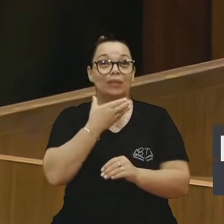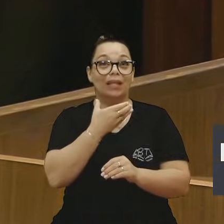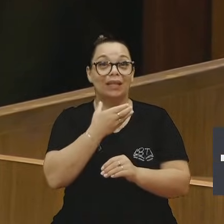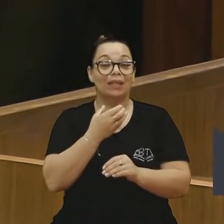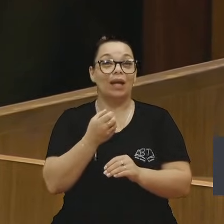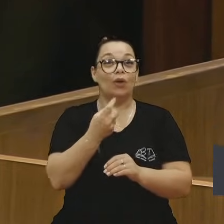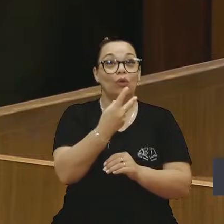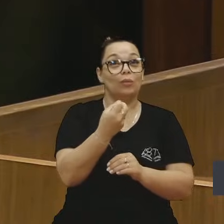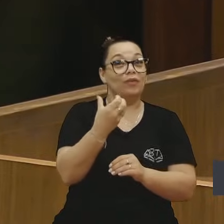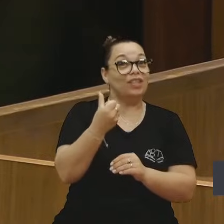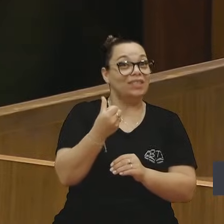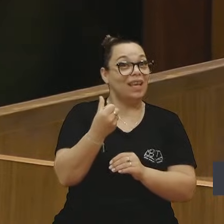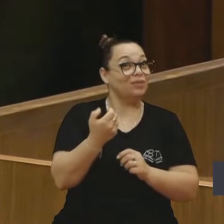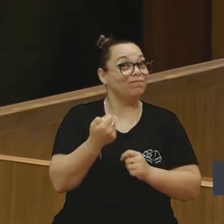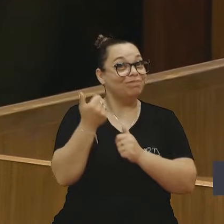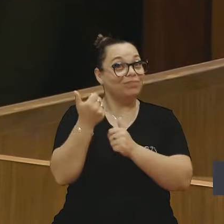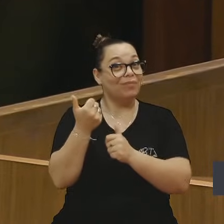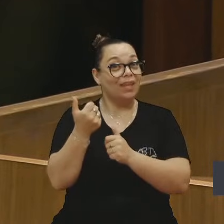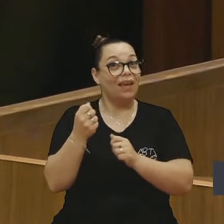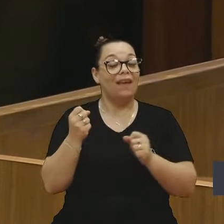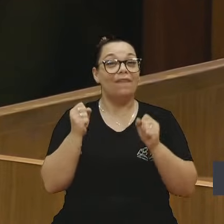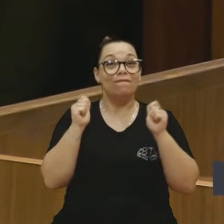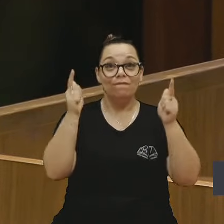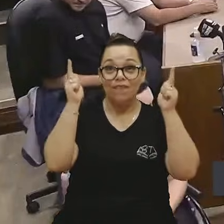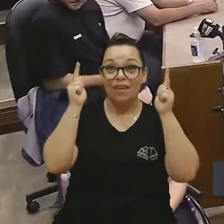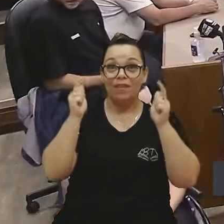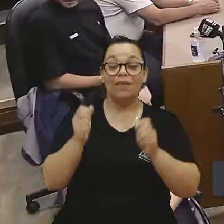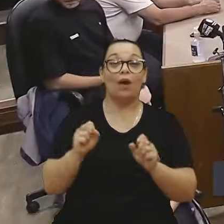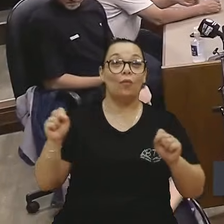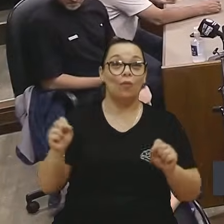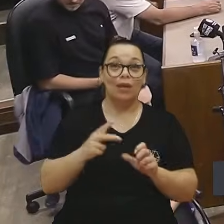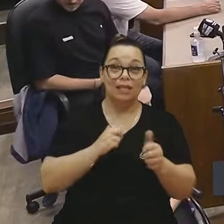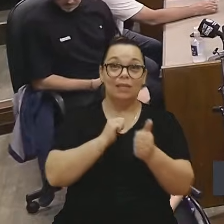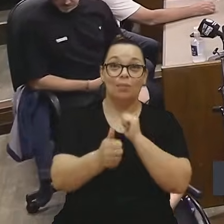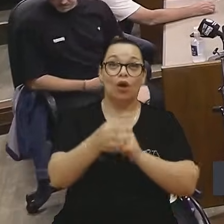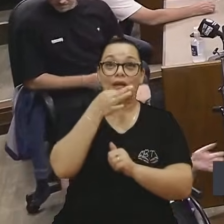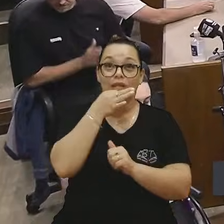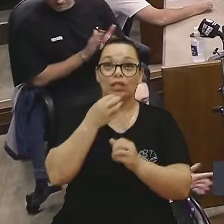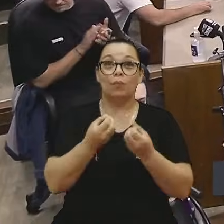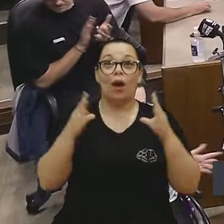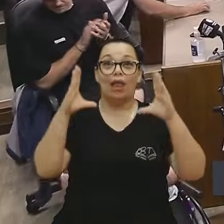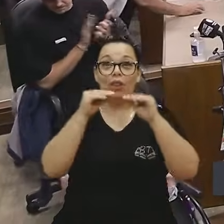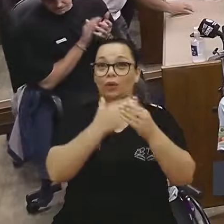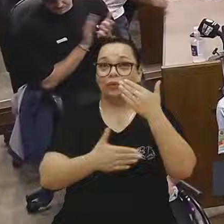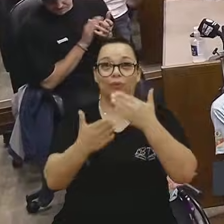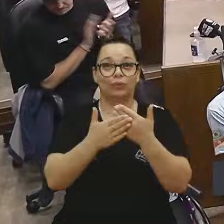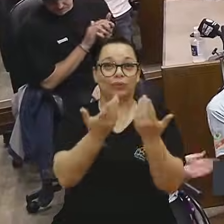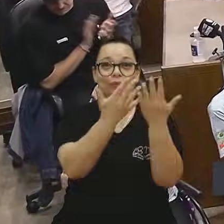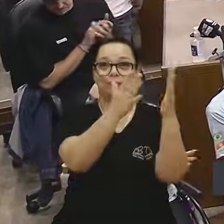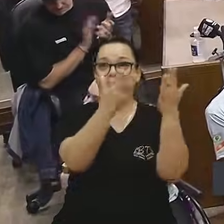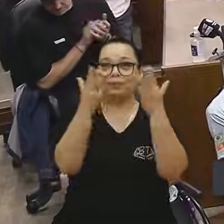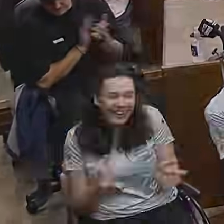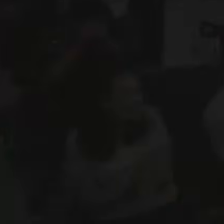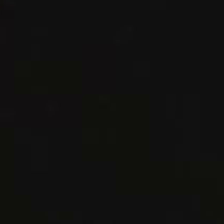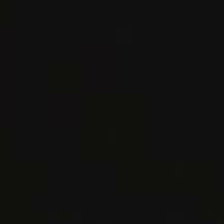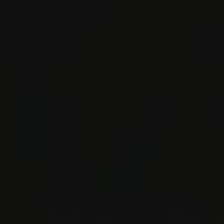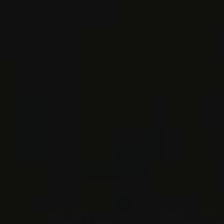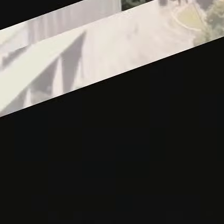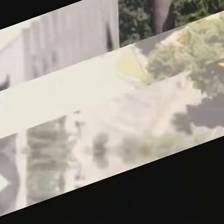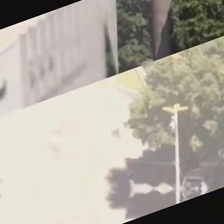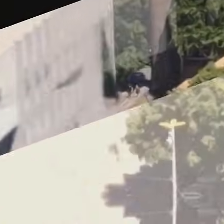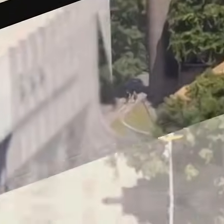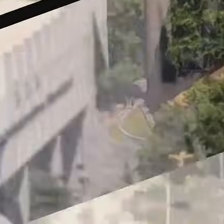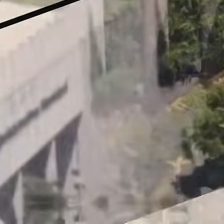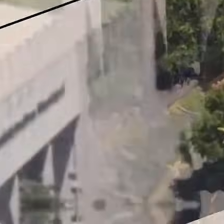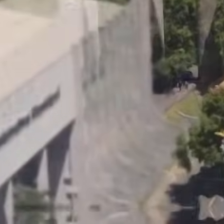bom 2026 e viva o esporte de Caxias do Sul. Boa noite.